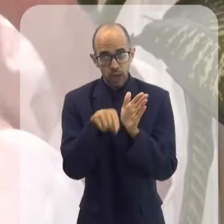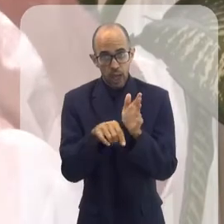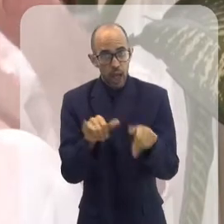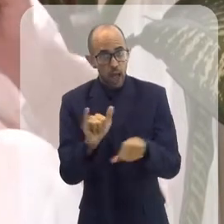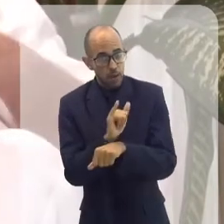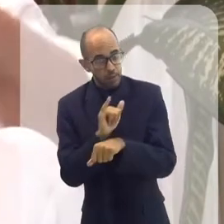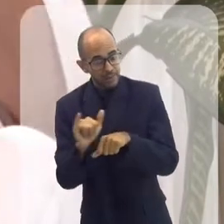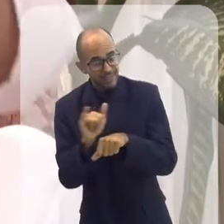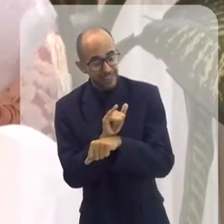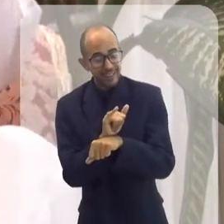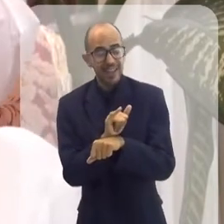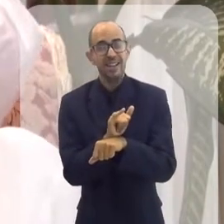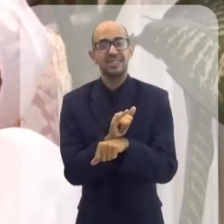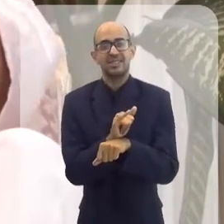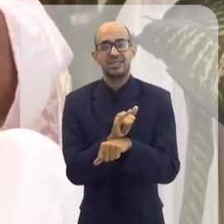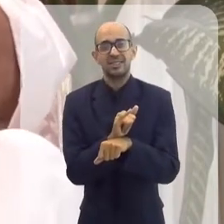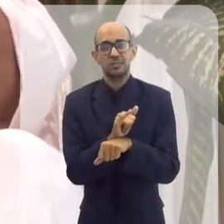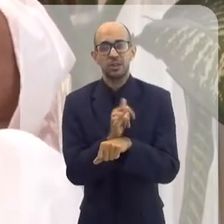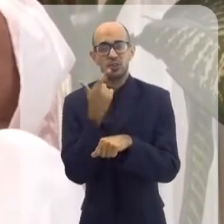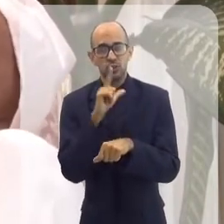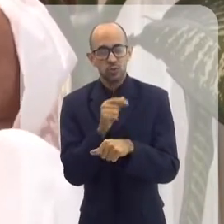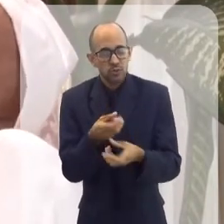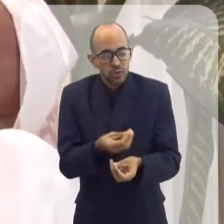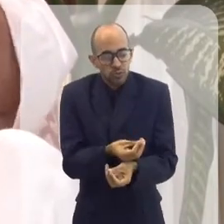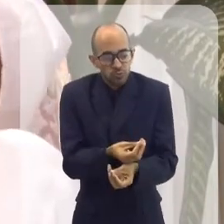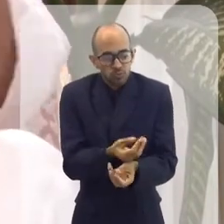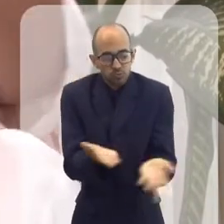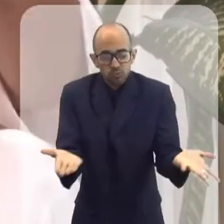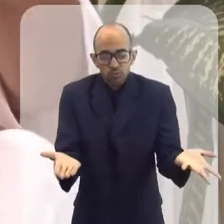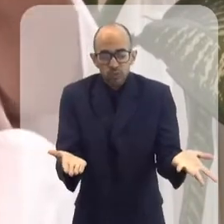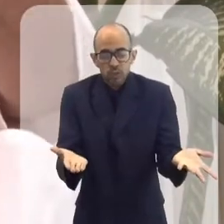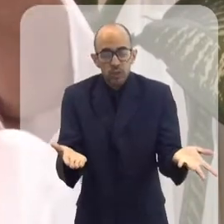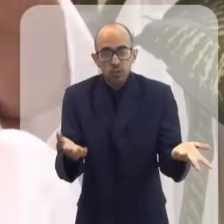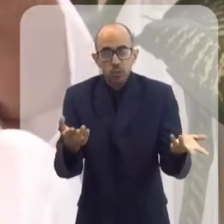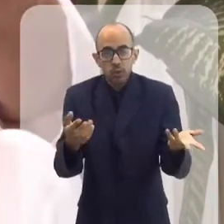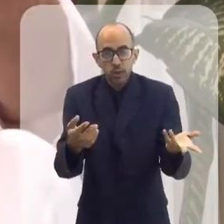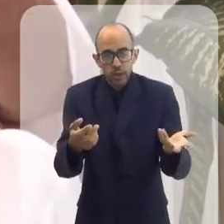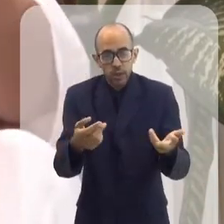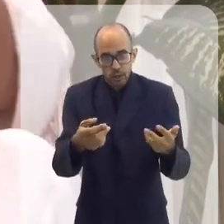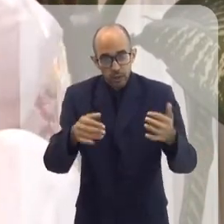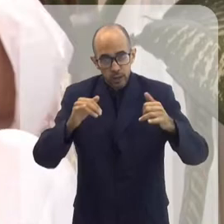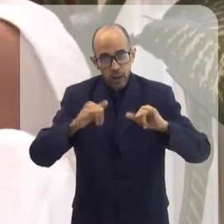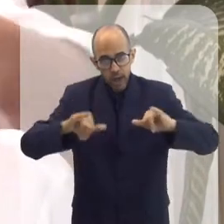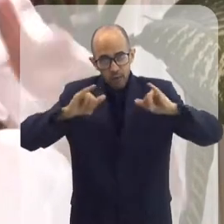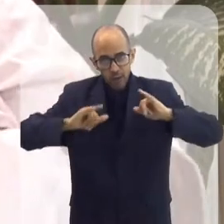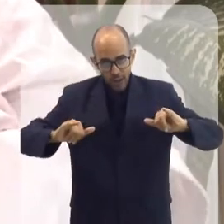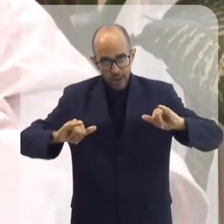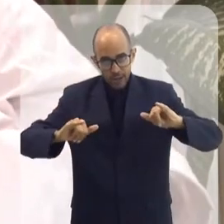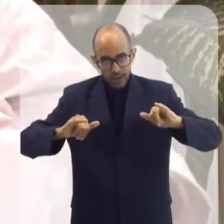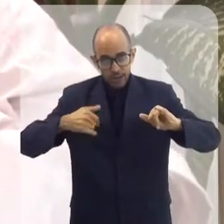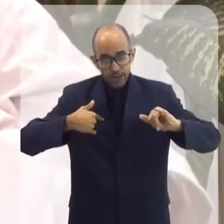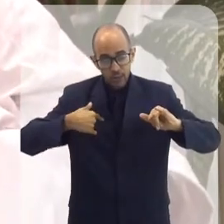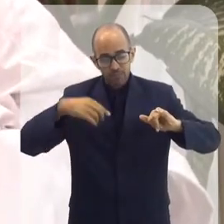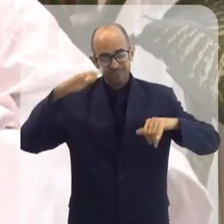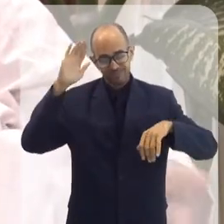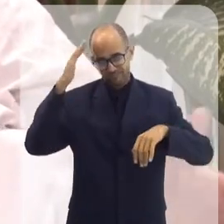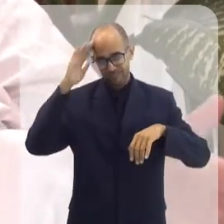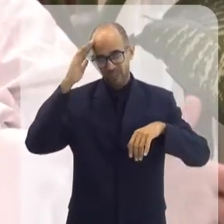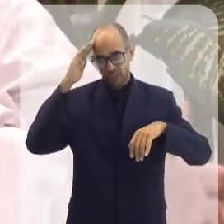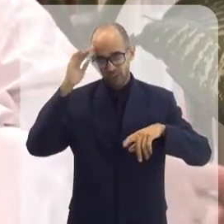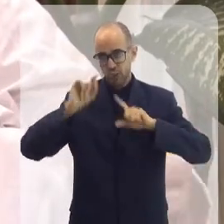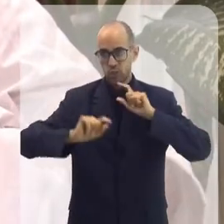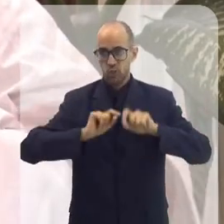passaram a ser ferramentas da oralidade hoje e tomei isso para sempre ela mesmo estimulou muito